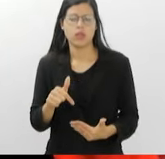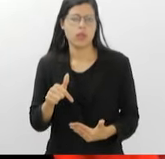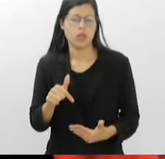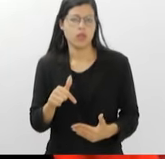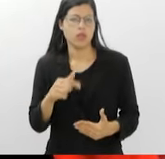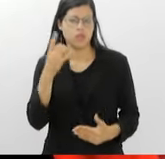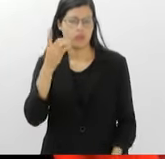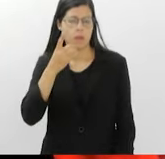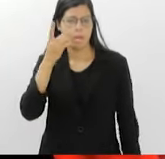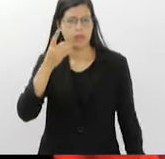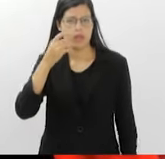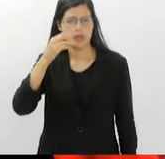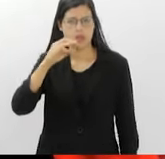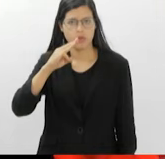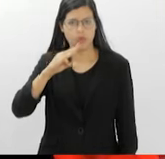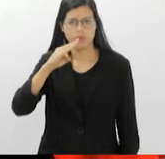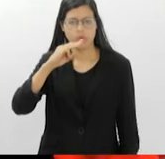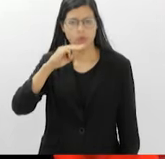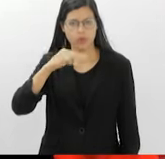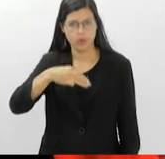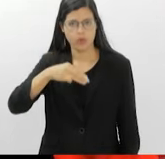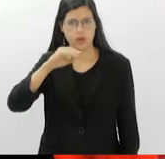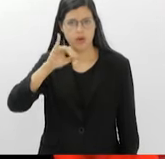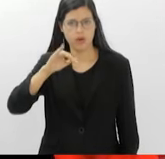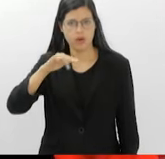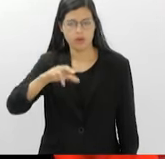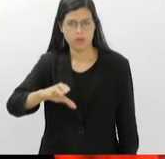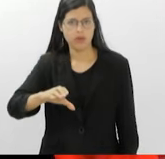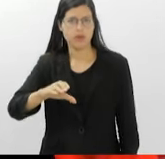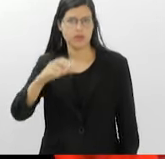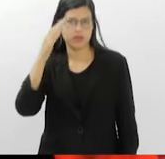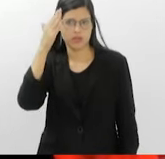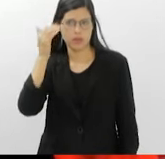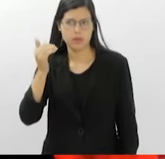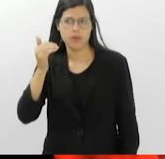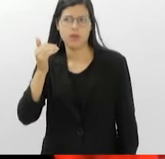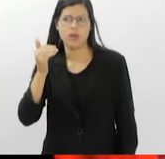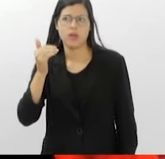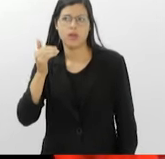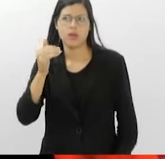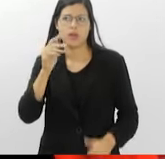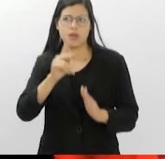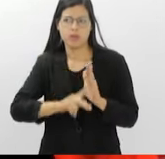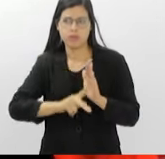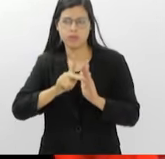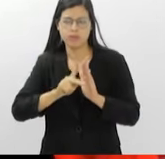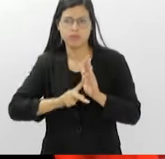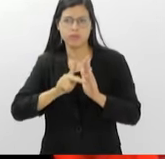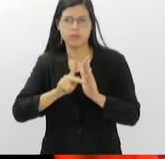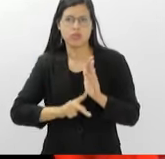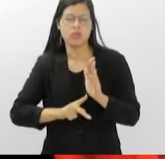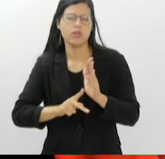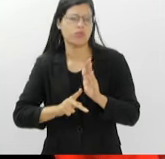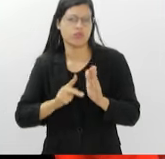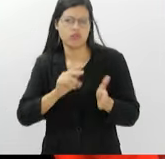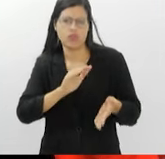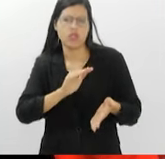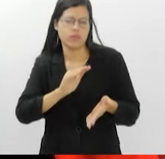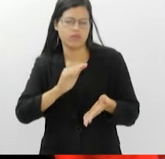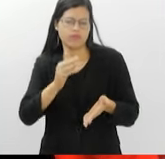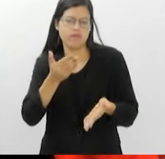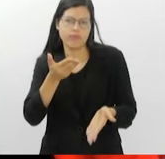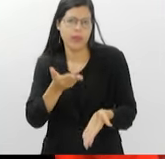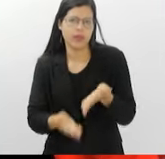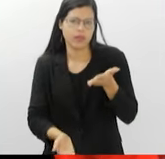deputado Carlos Mink, sabiamente, projeto ia cair por falta de quórum, só propôs a retirada para